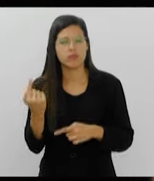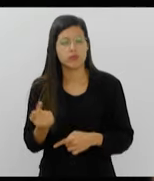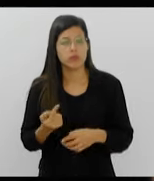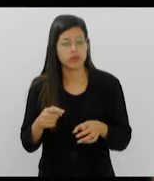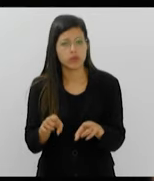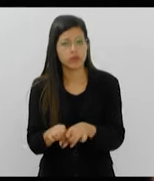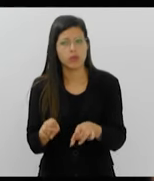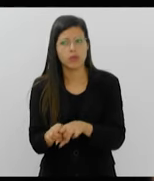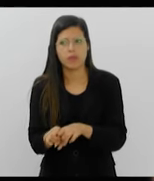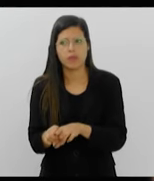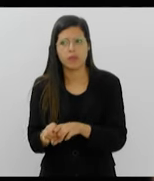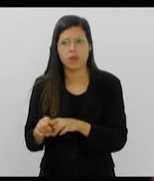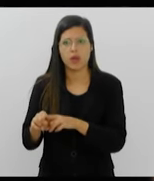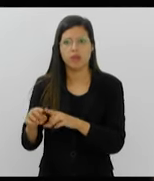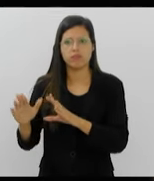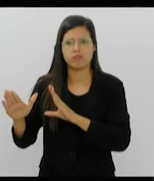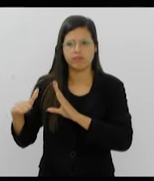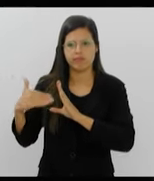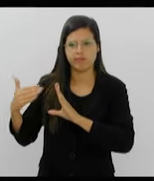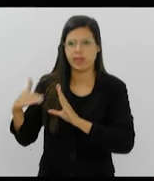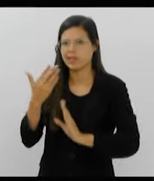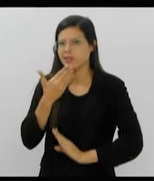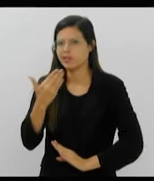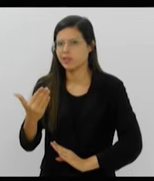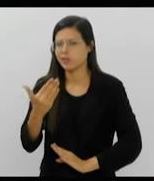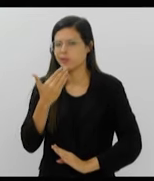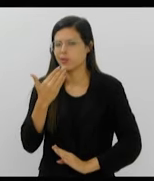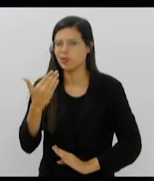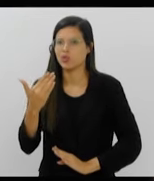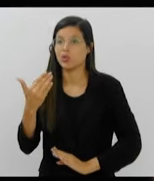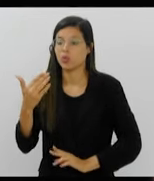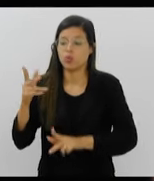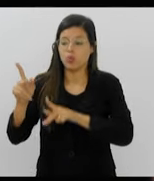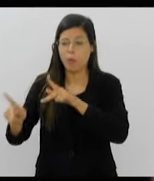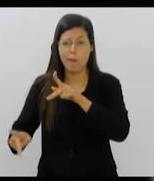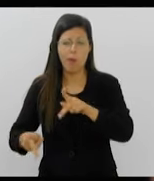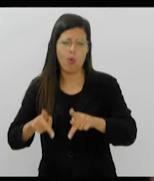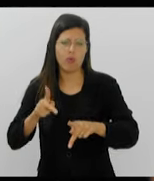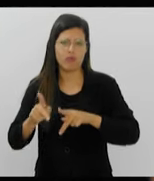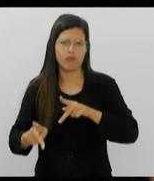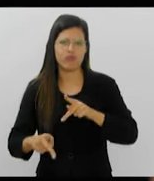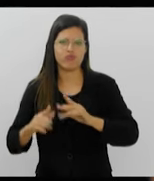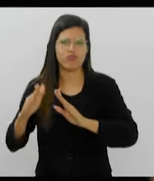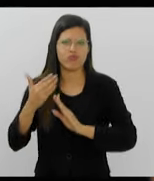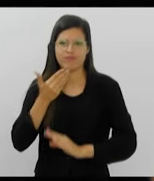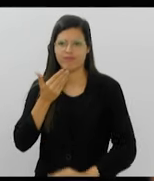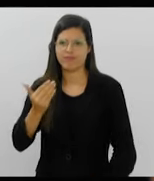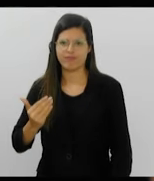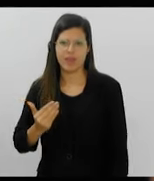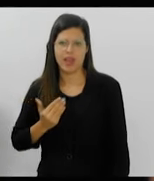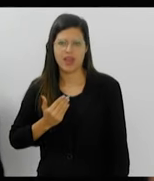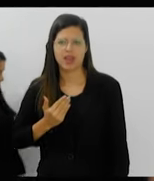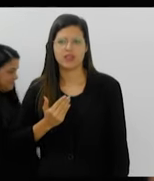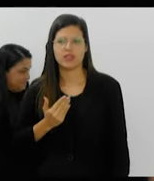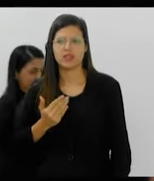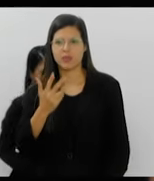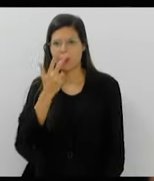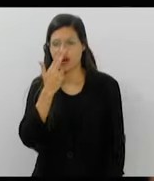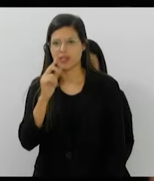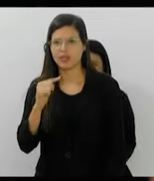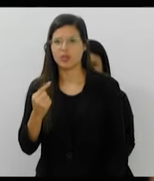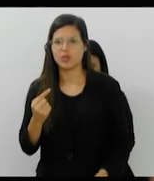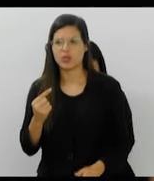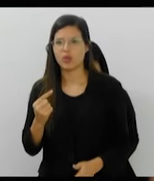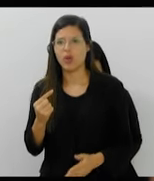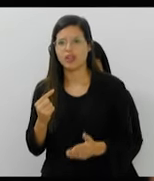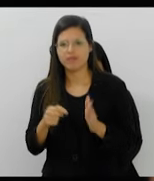também recebemos essas solicitações da população que nos vem como